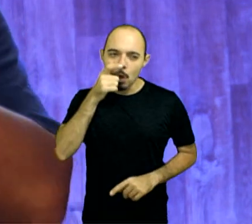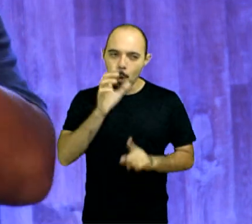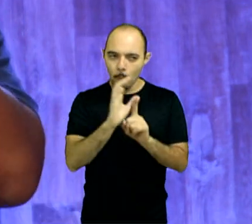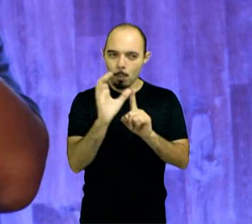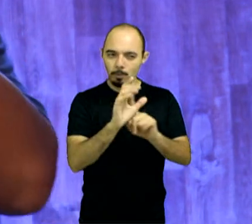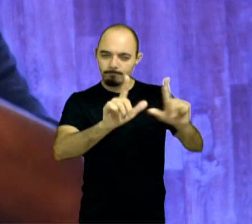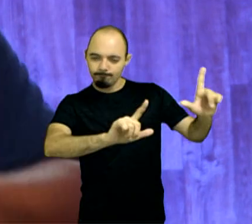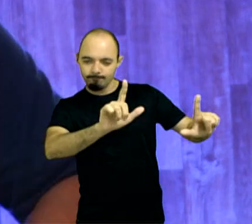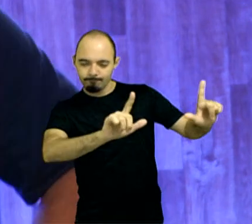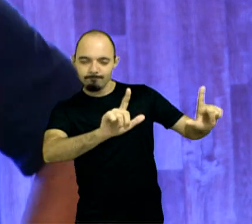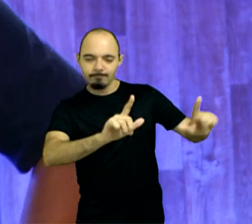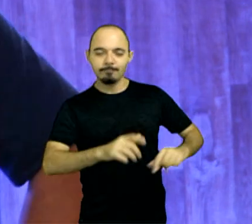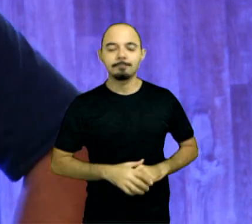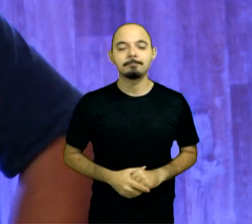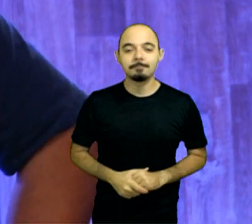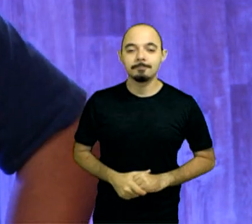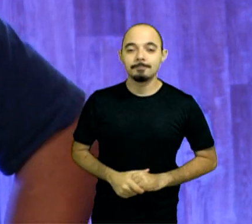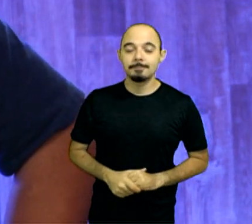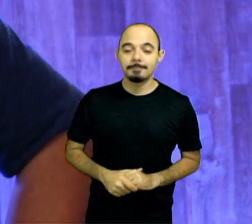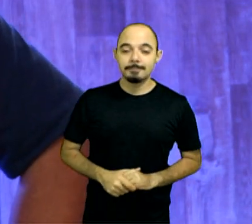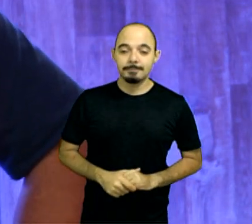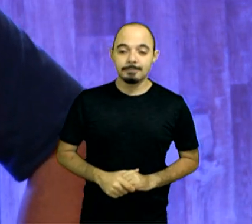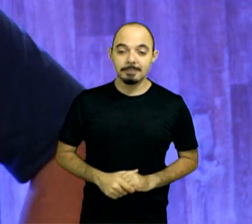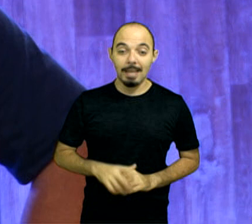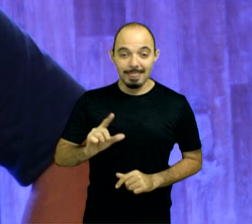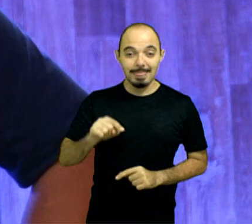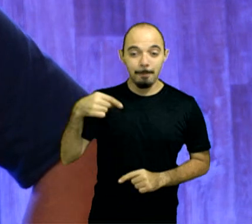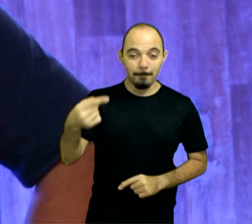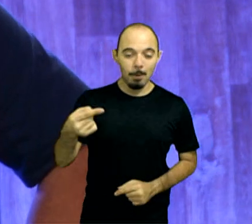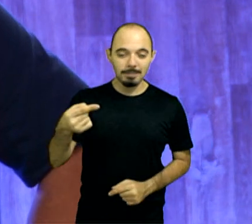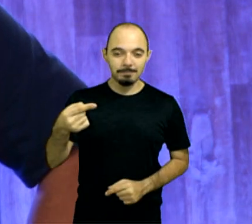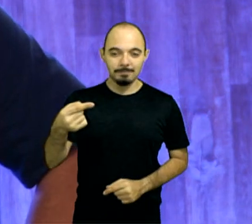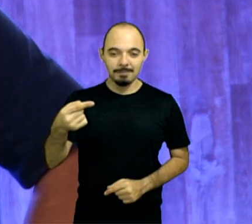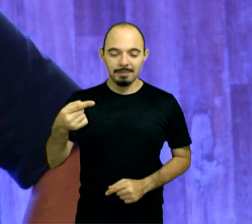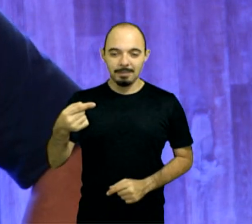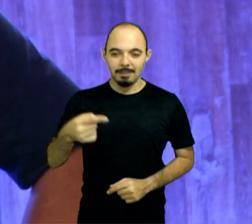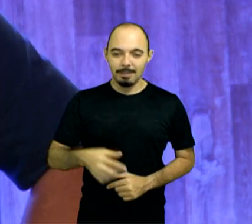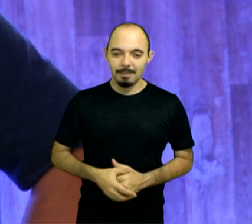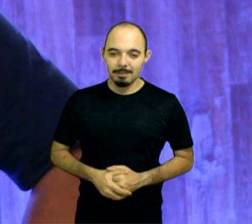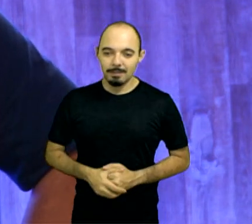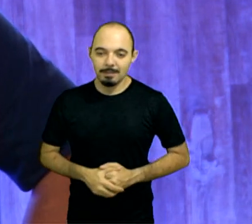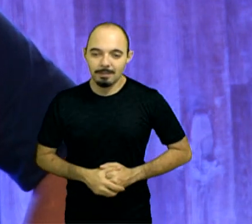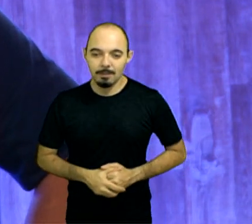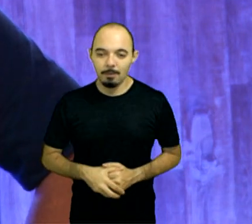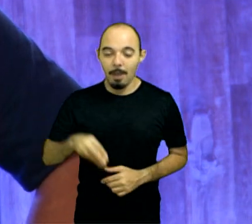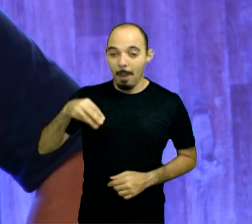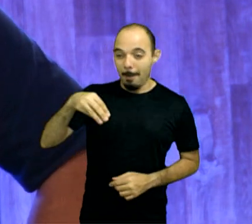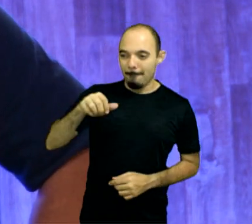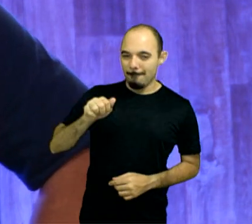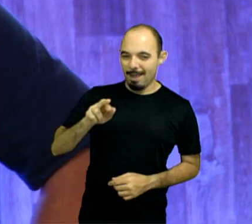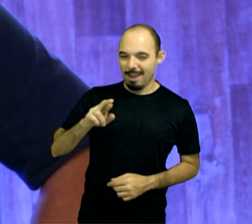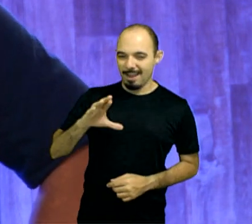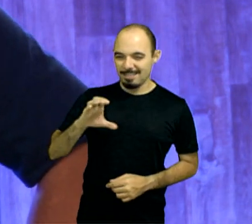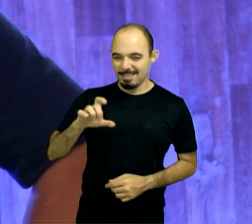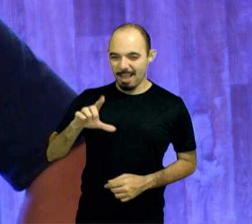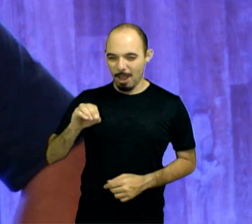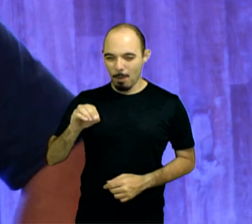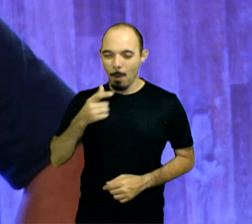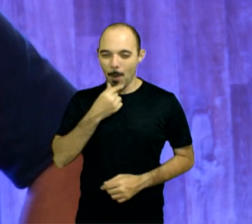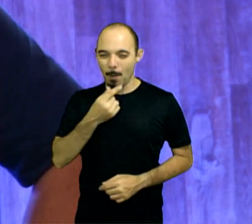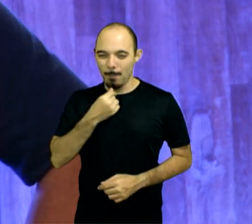Aí eu até falei com o Marcelo, né? Ele falou do que quanto Deus se agrada quando a gente ora pelo próximo,